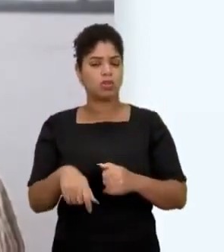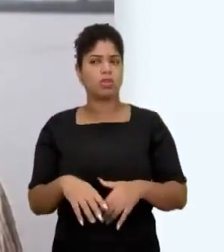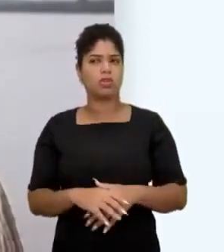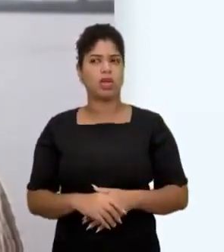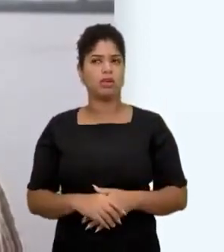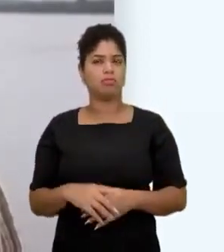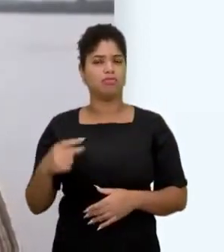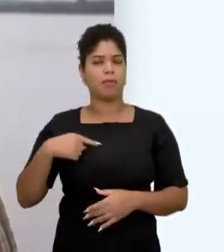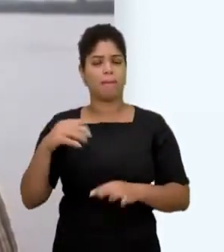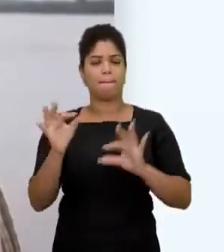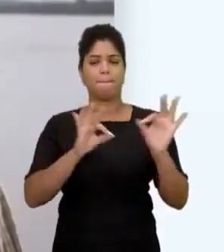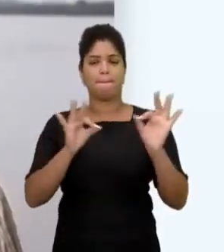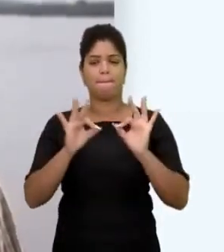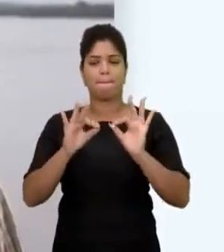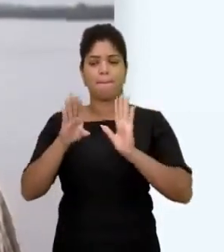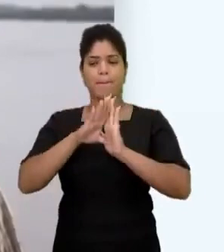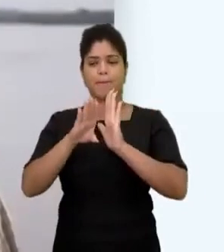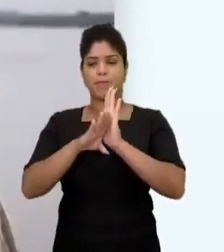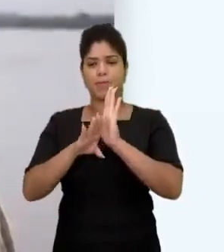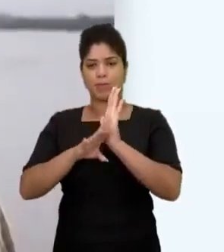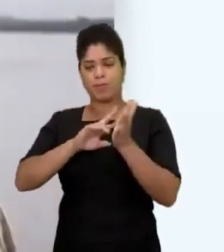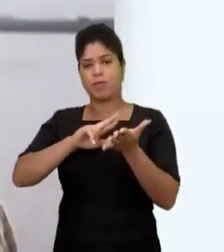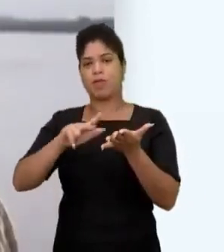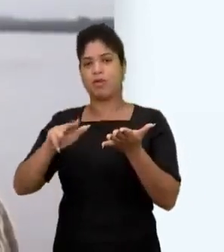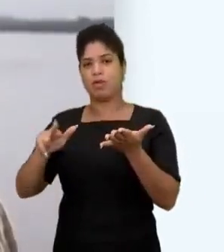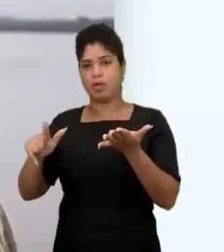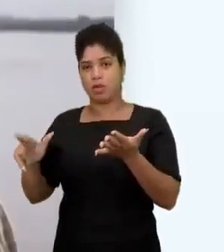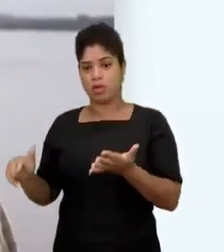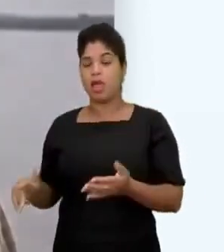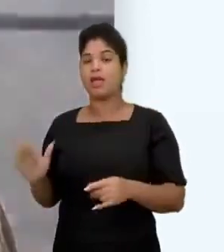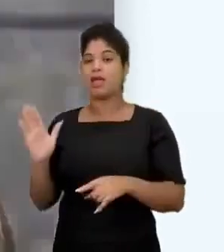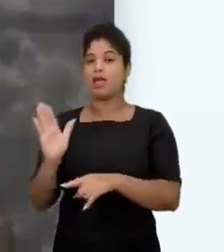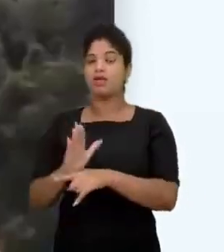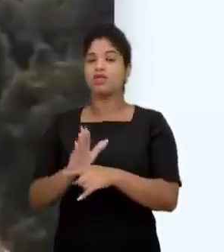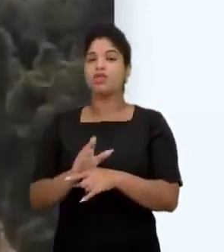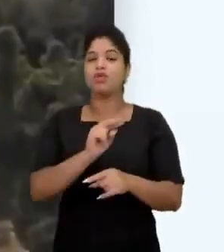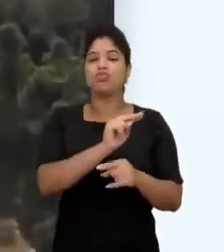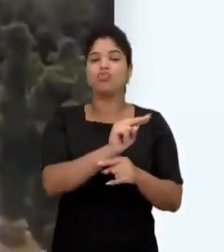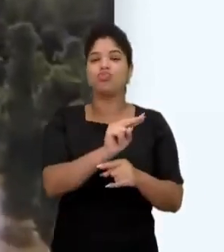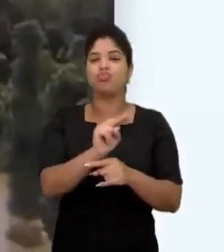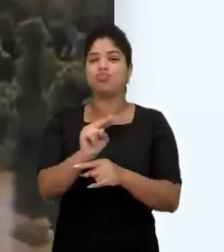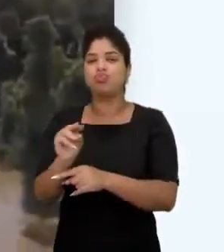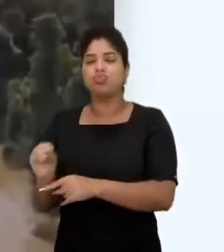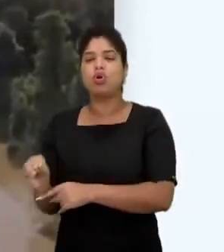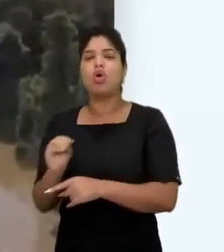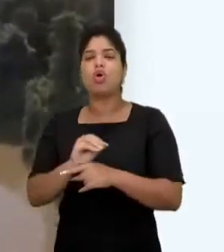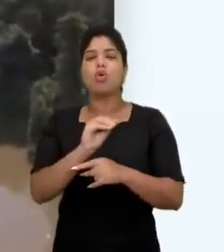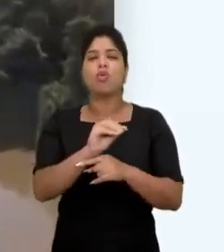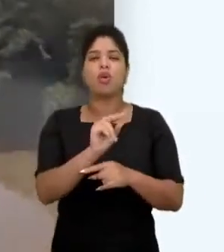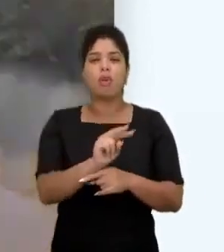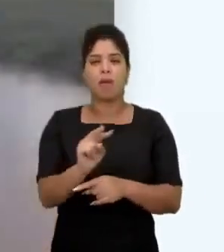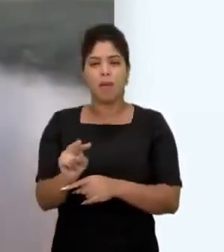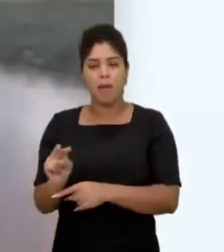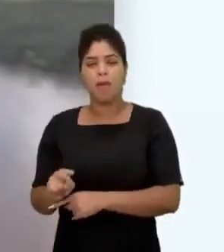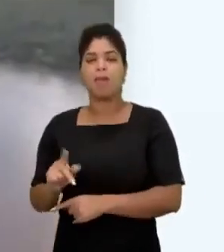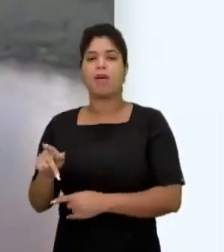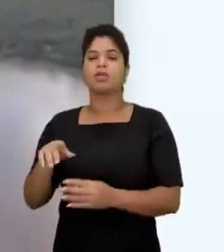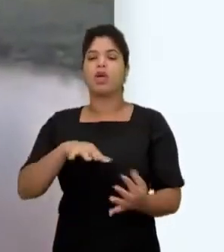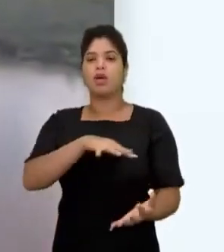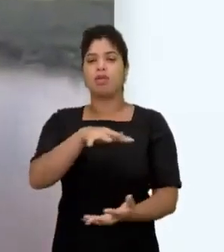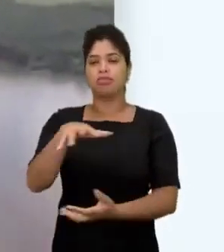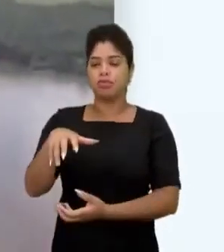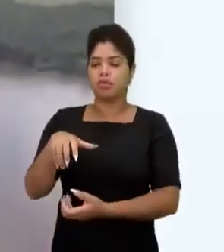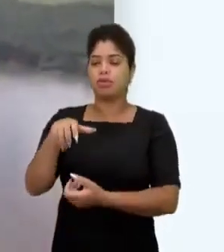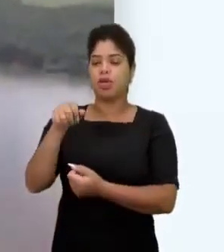elaborar todos os programas de compensação ambiental, tanto no físico, tanto no biótico, quanto